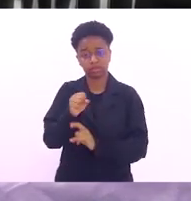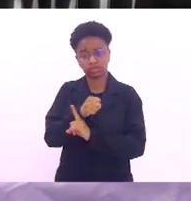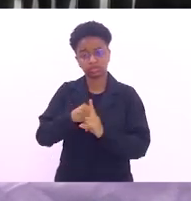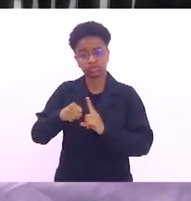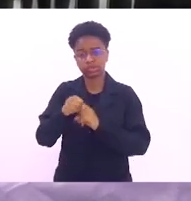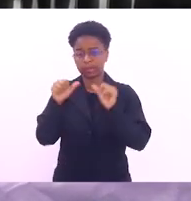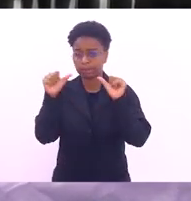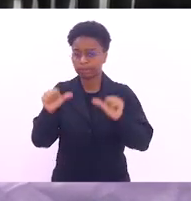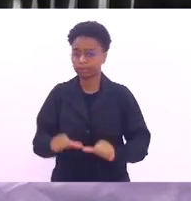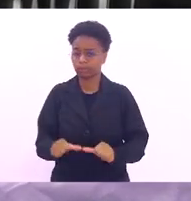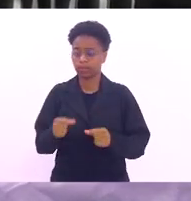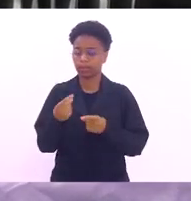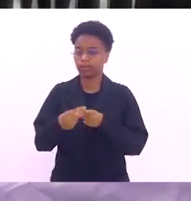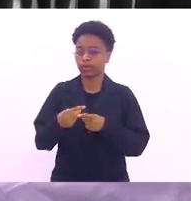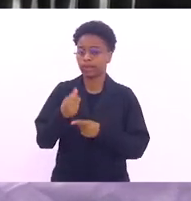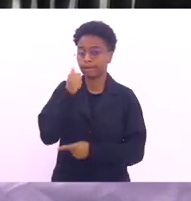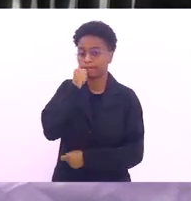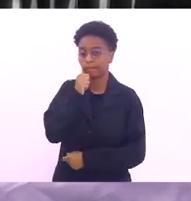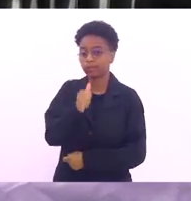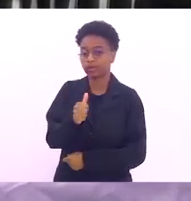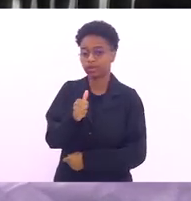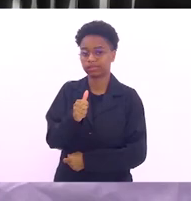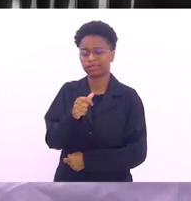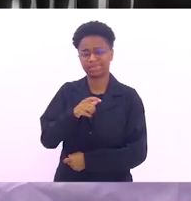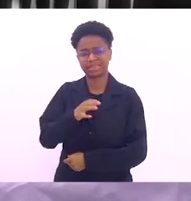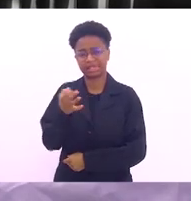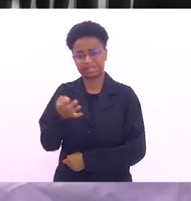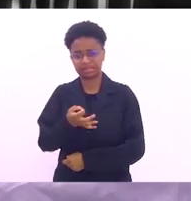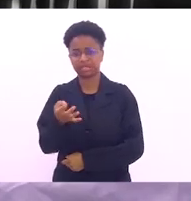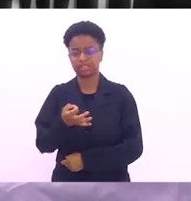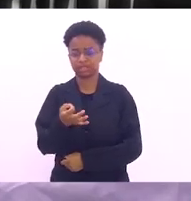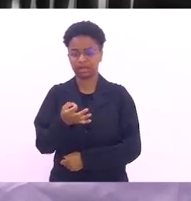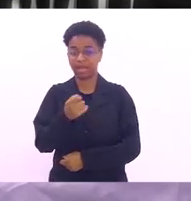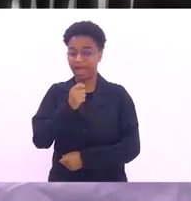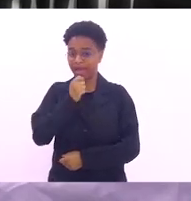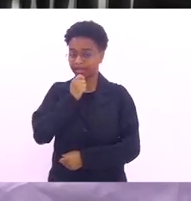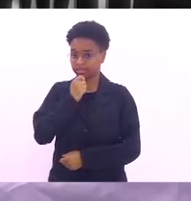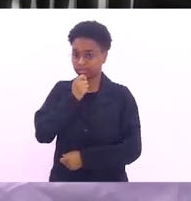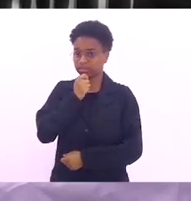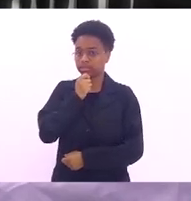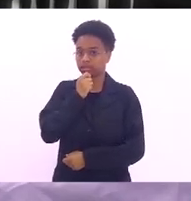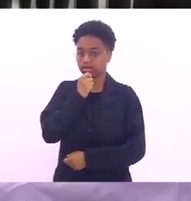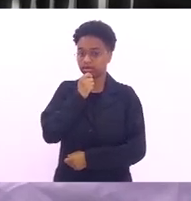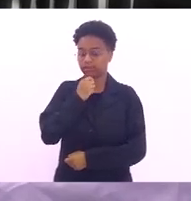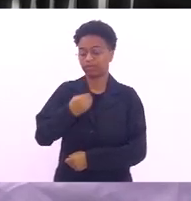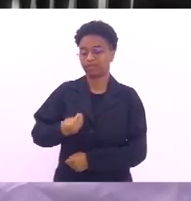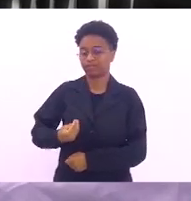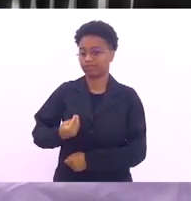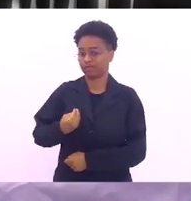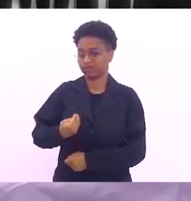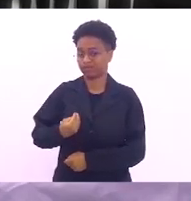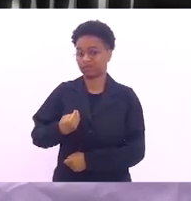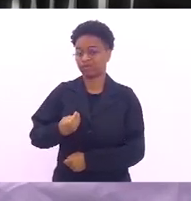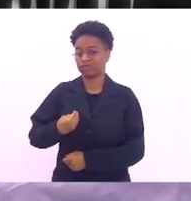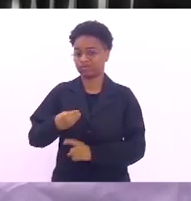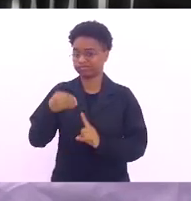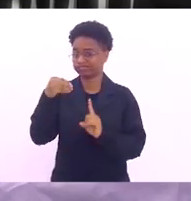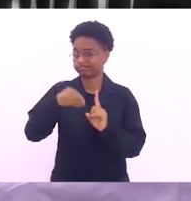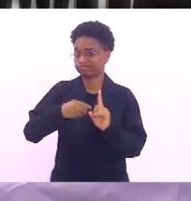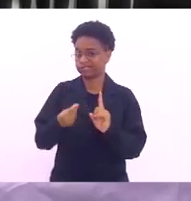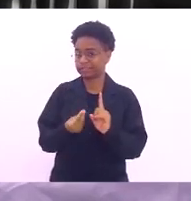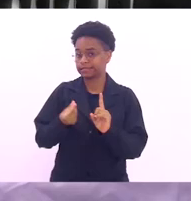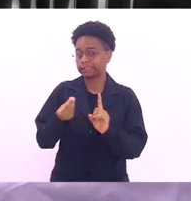pior onde a mulher é com certeza estaria ainda em situação de maior vulnerabilidade